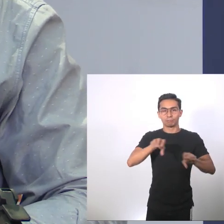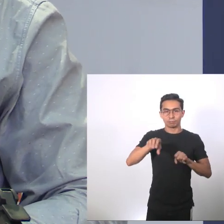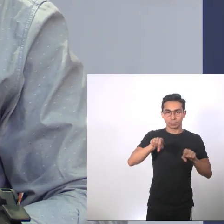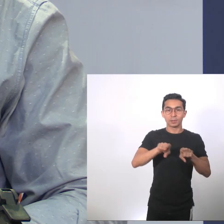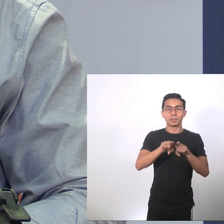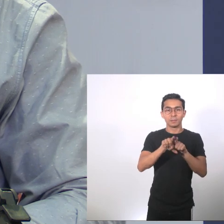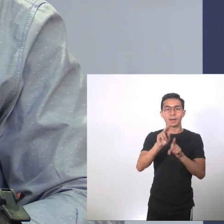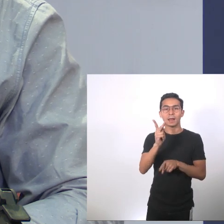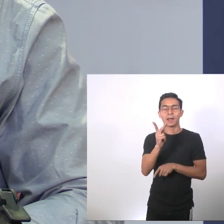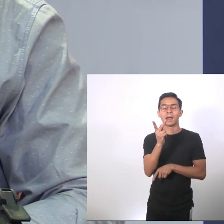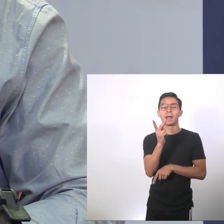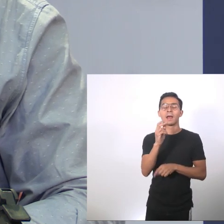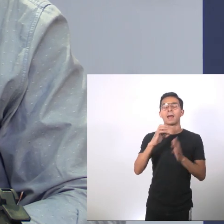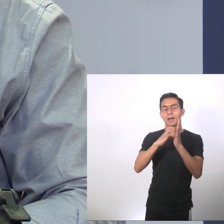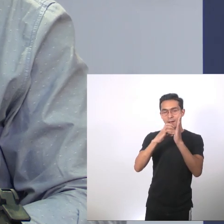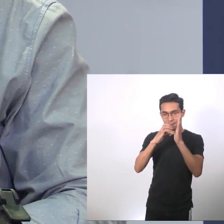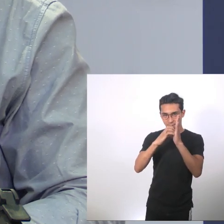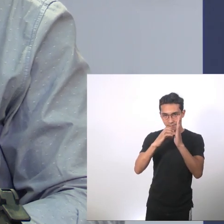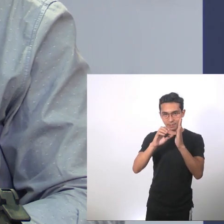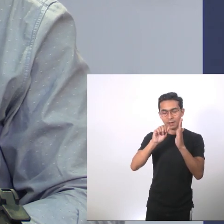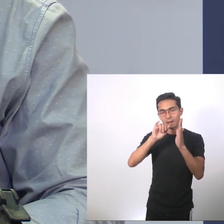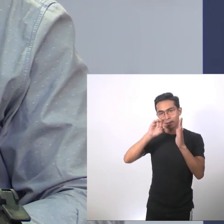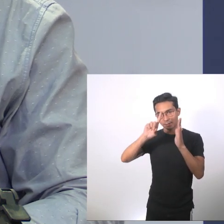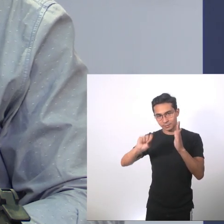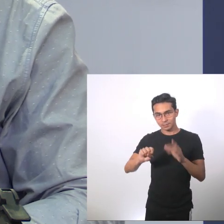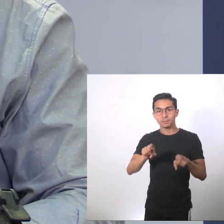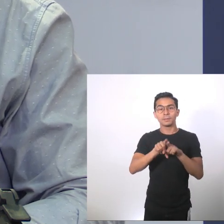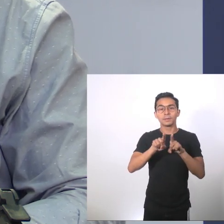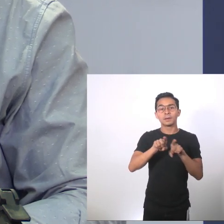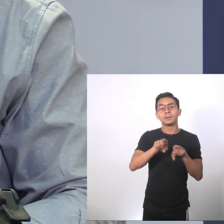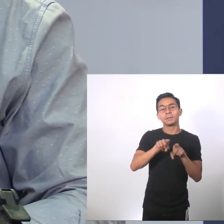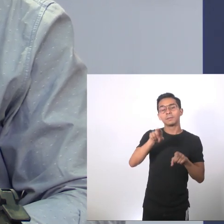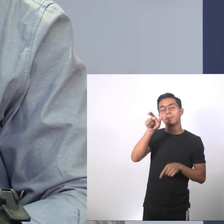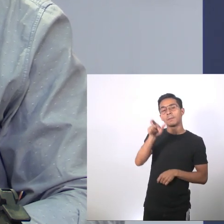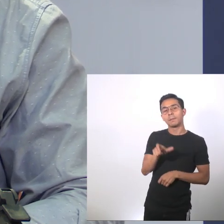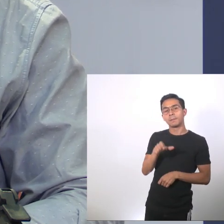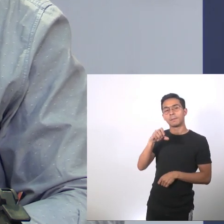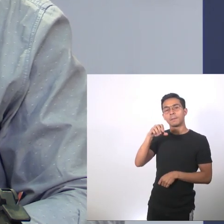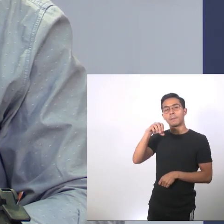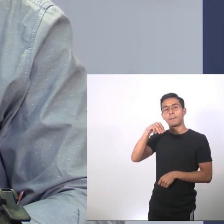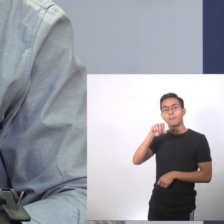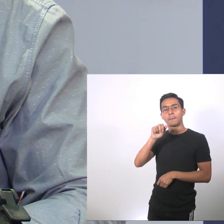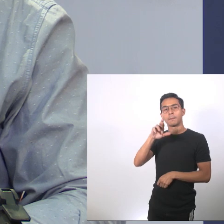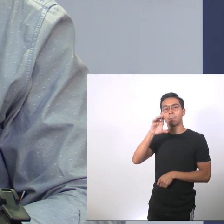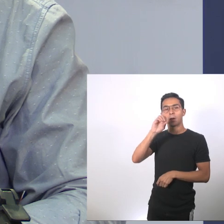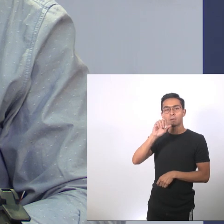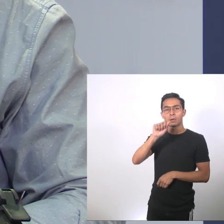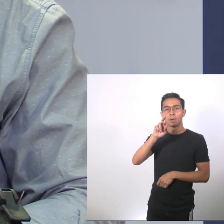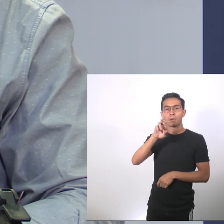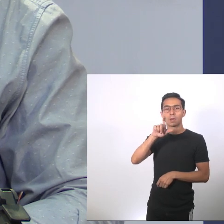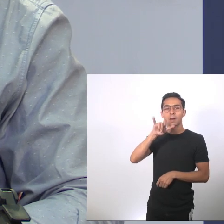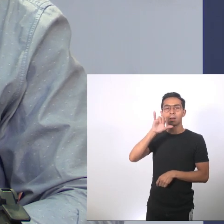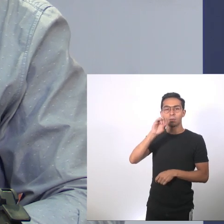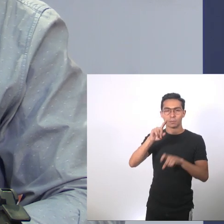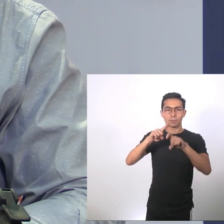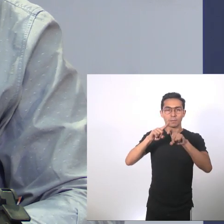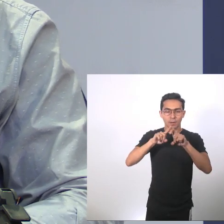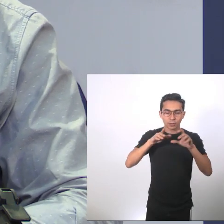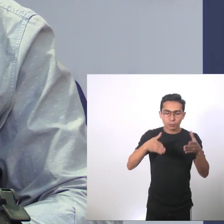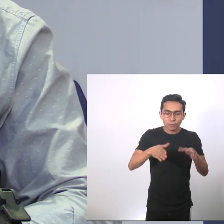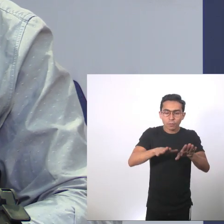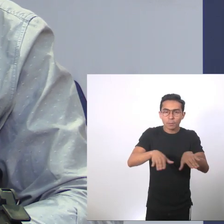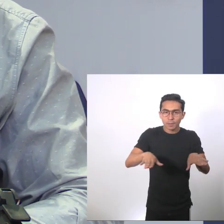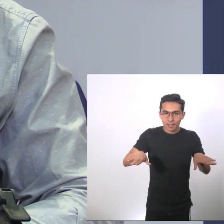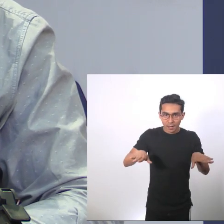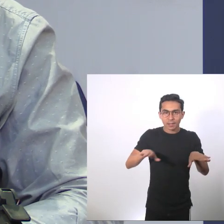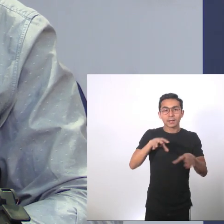Saúde, agradecer ao Dr. Marco Aurélio Safadi, médico pediatra e diretor do Departamento de Pediatria da Faculdade de Ciências Médicas